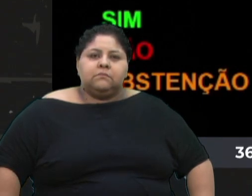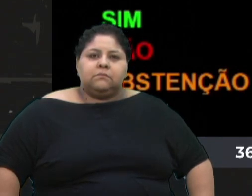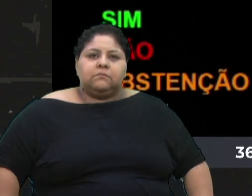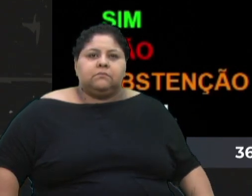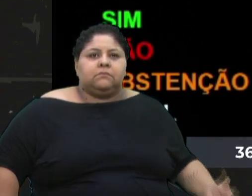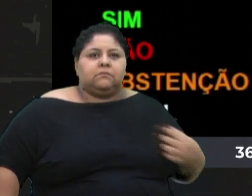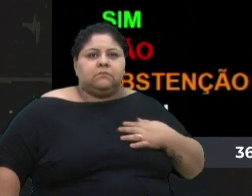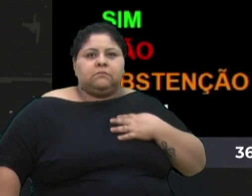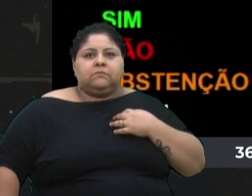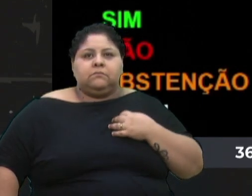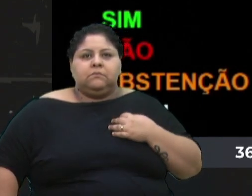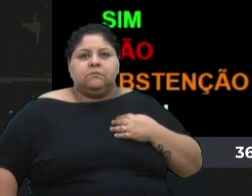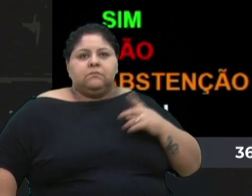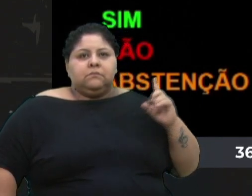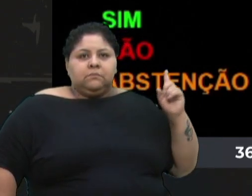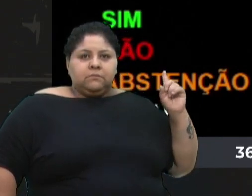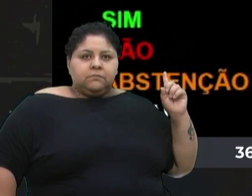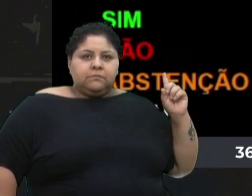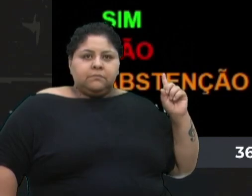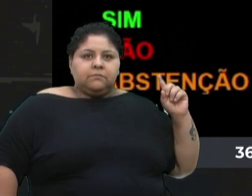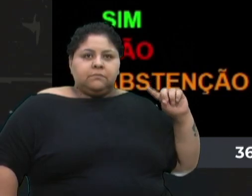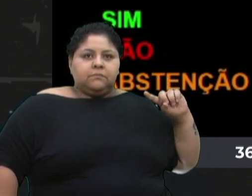vota favorável.